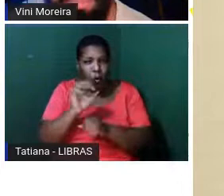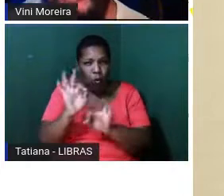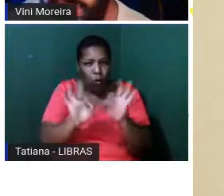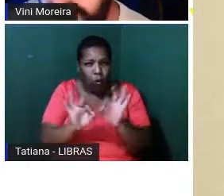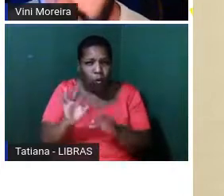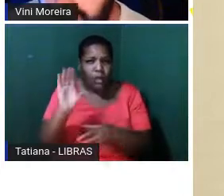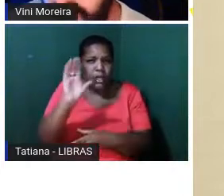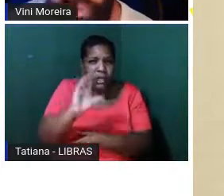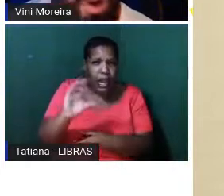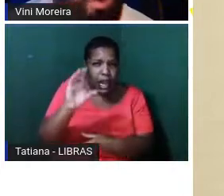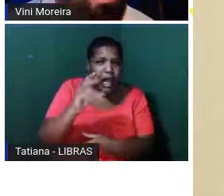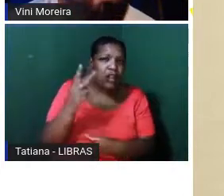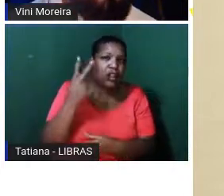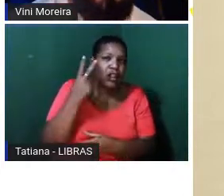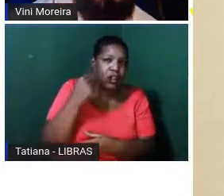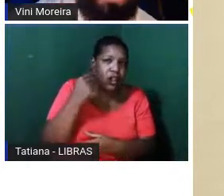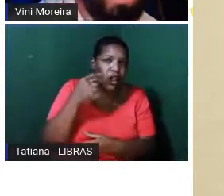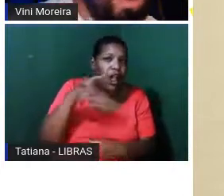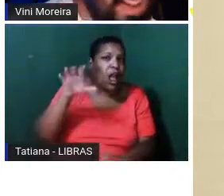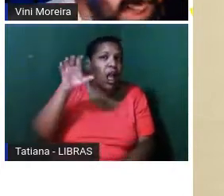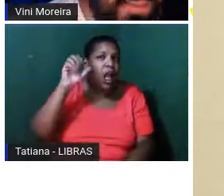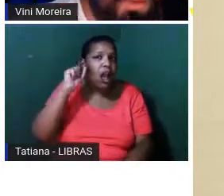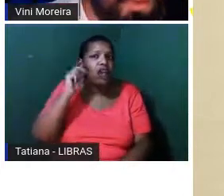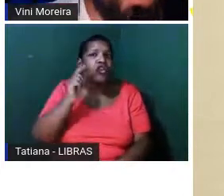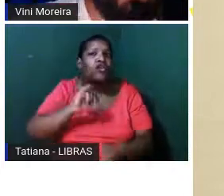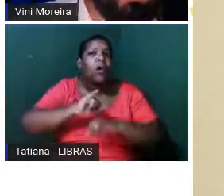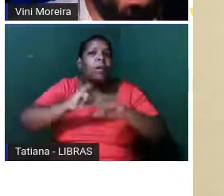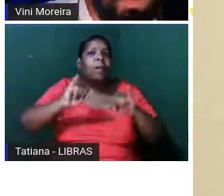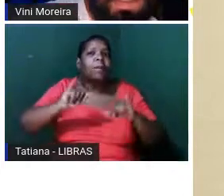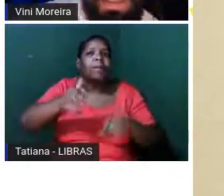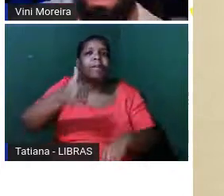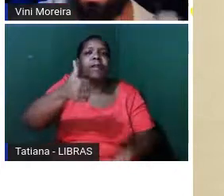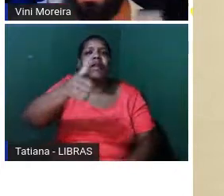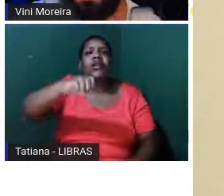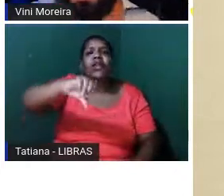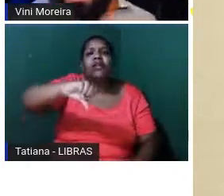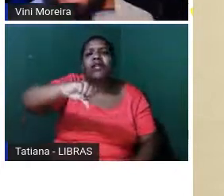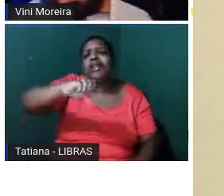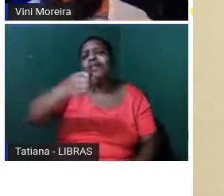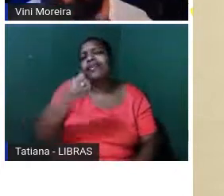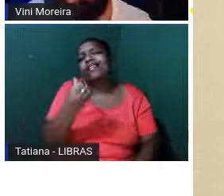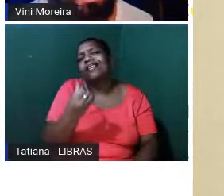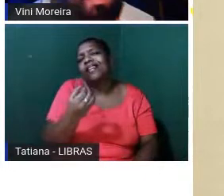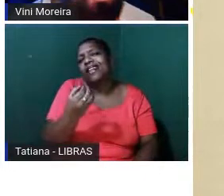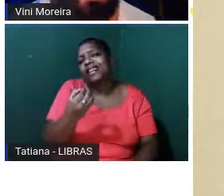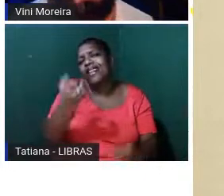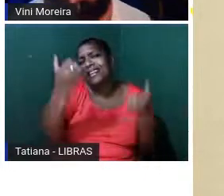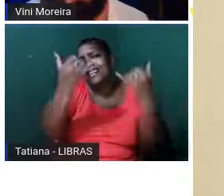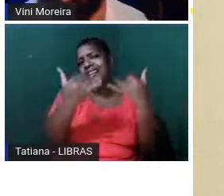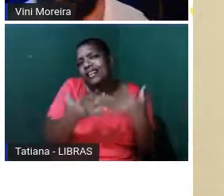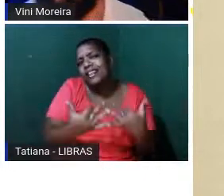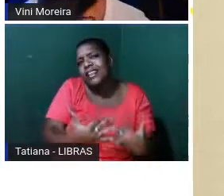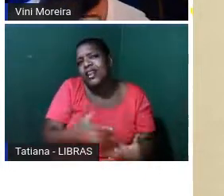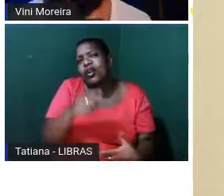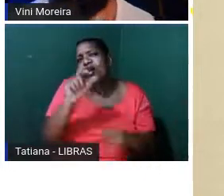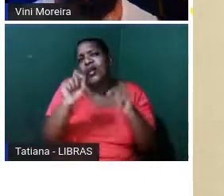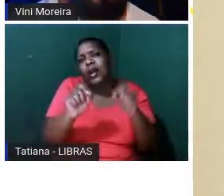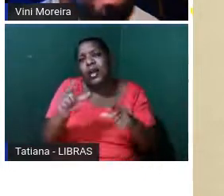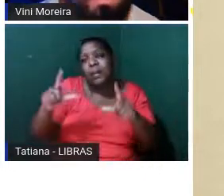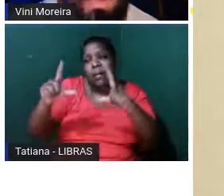Ceilândia sobre Taguatinga com áudio de uma propaganda lá de 1960 e explicando que